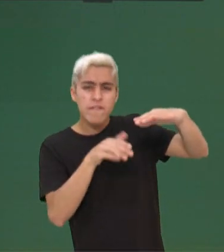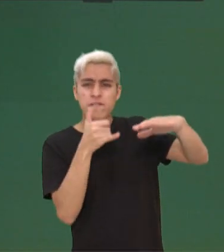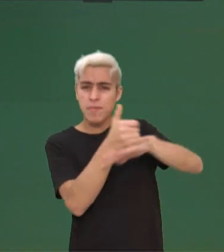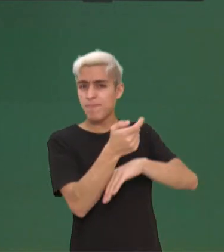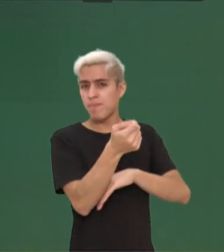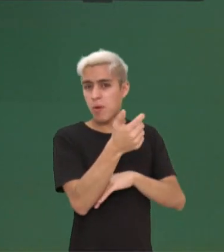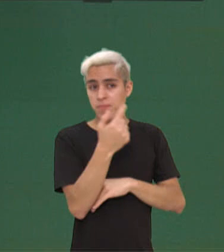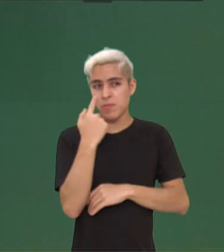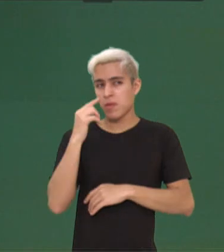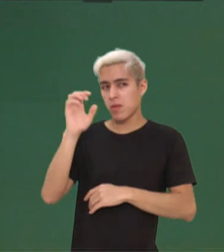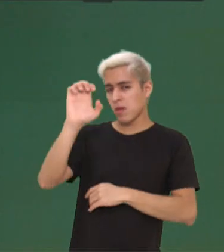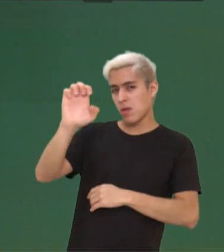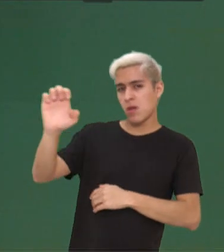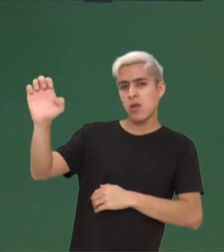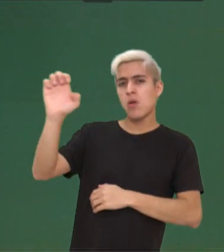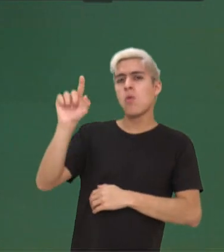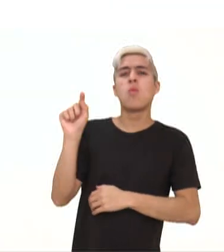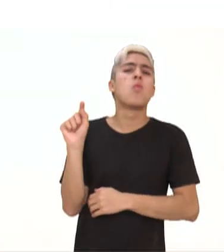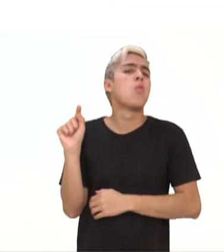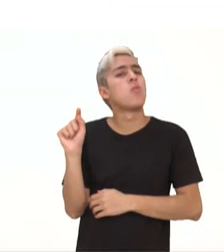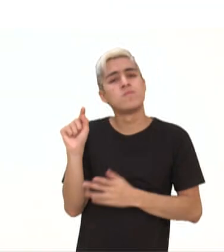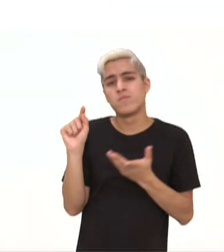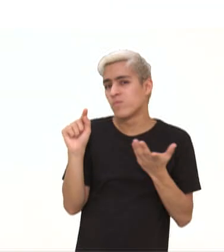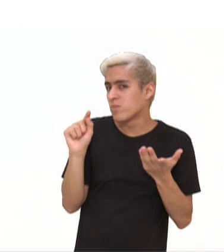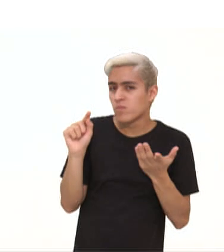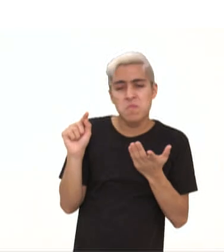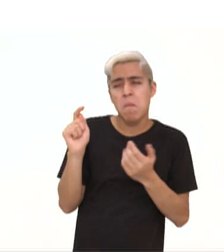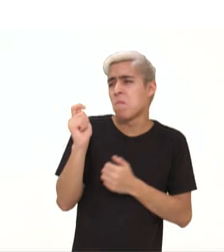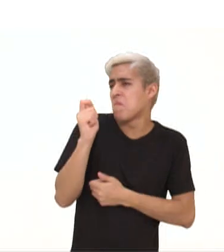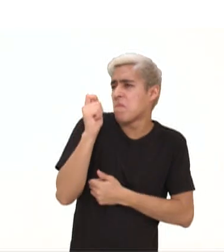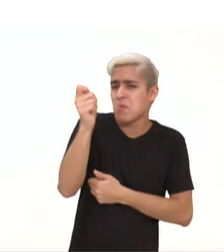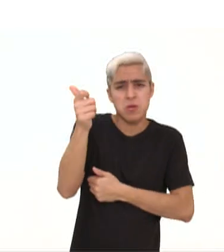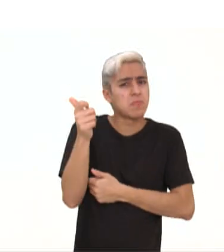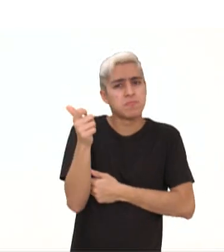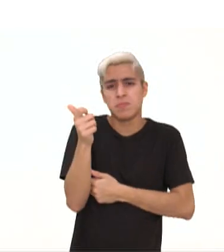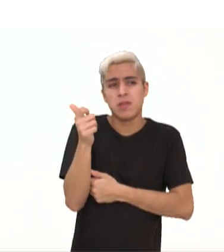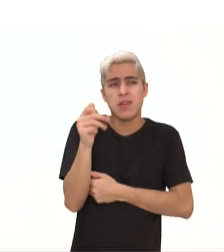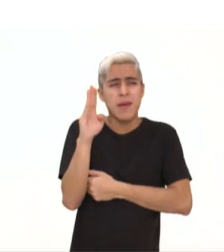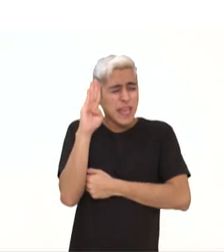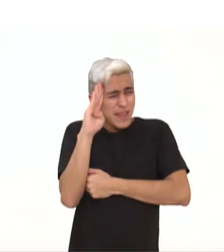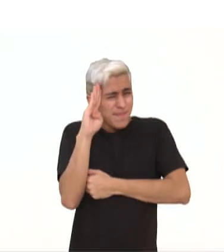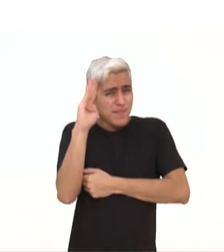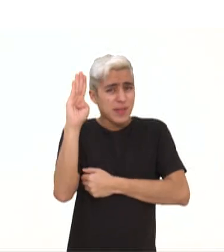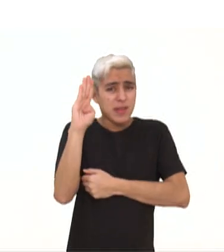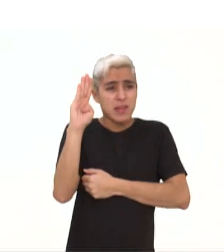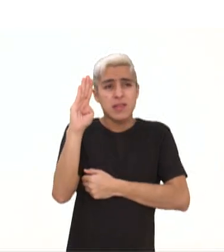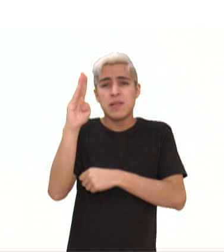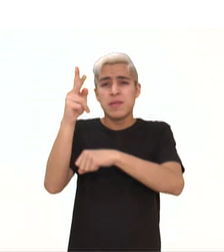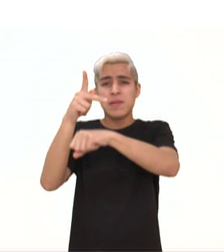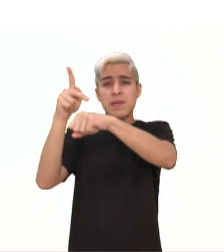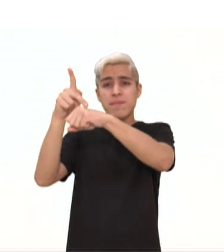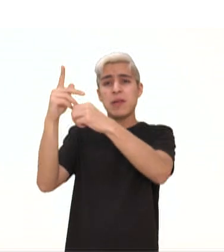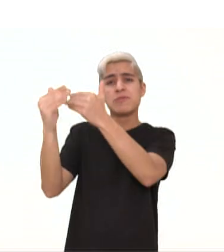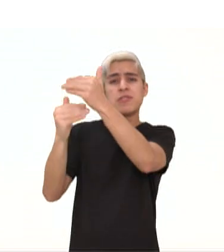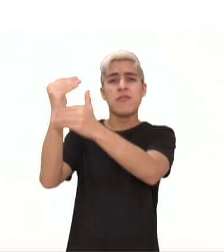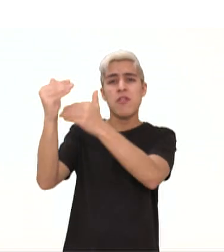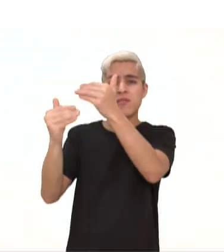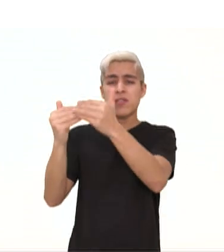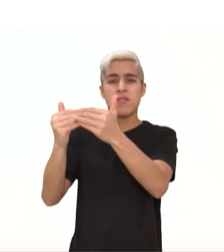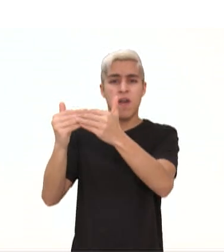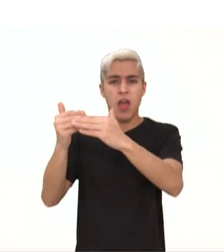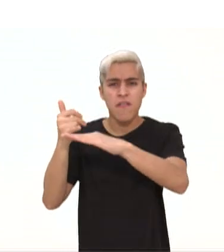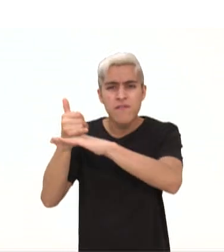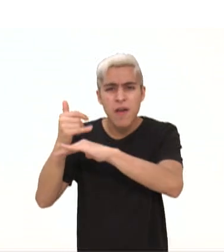A Europa, praticamente insignificante ali, principalmente em países desenvolvidos da